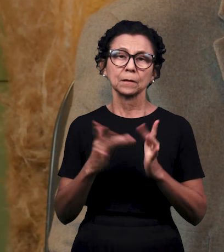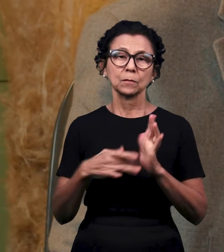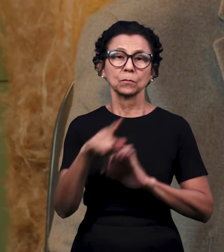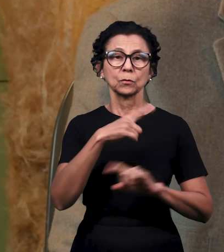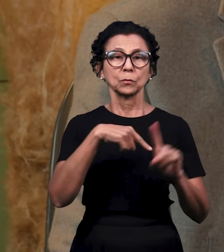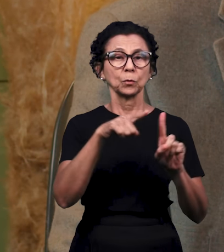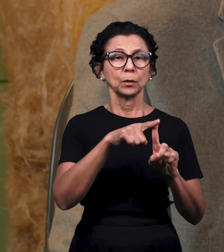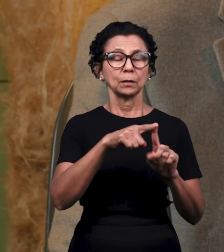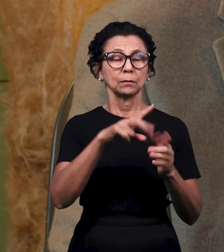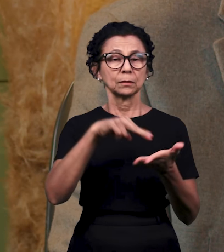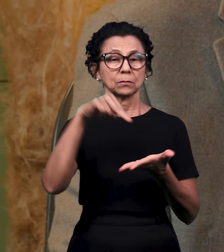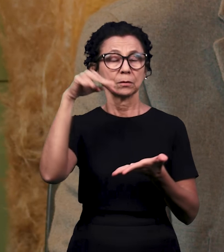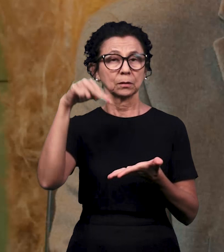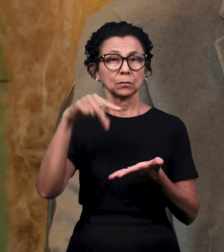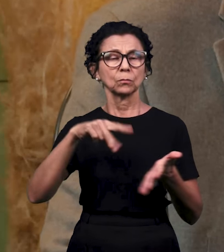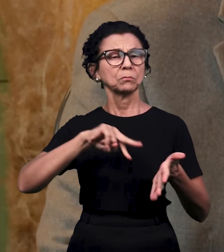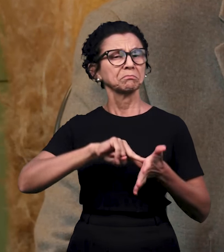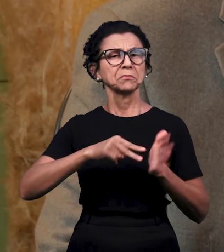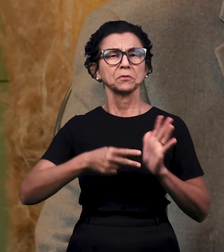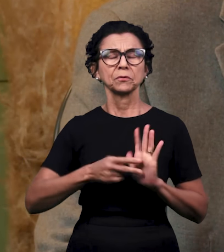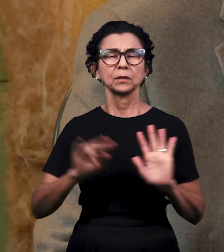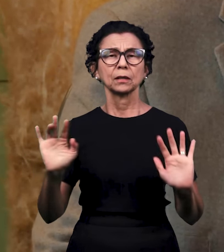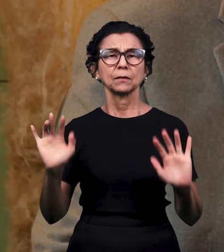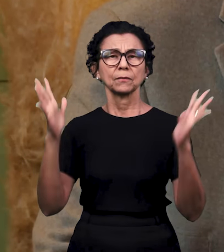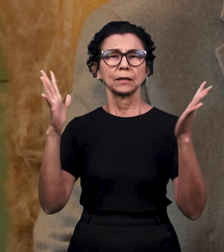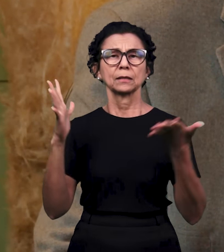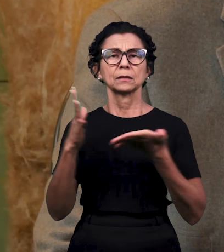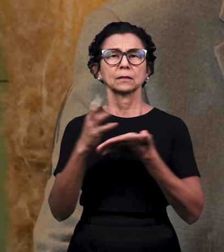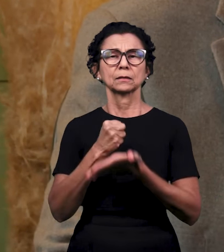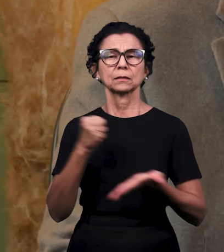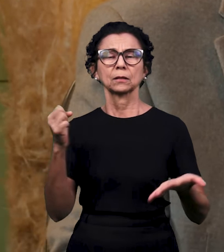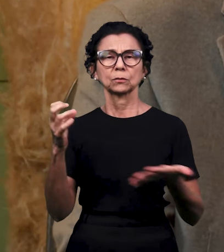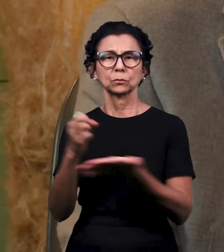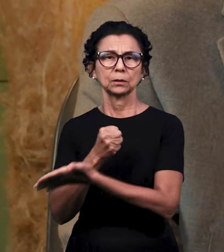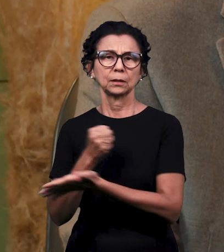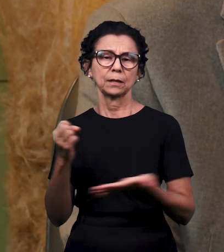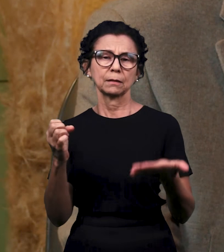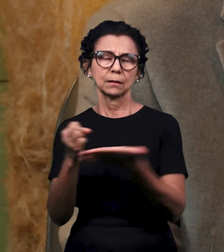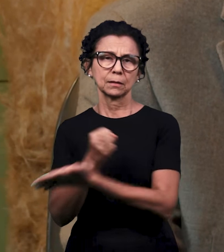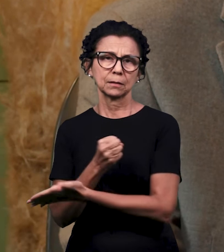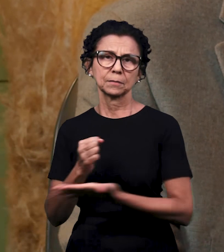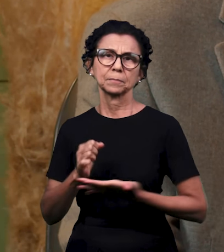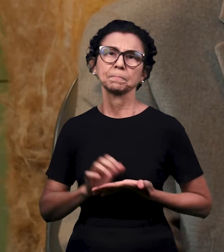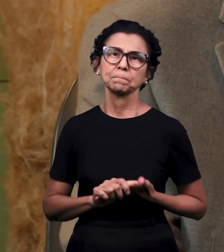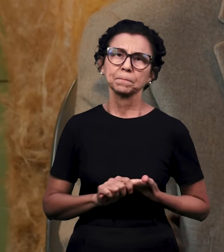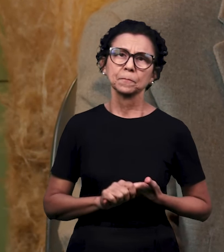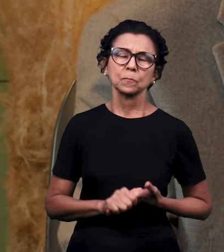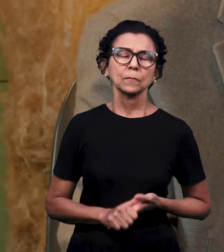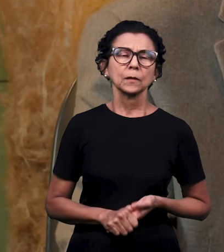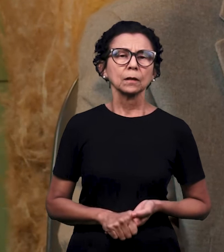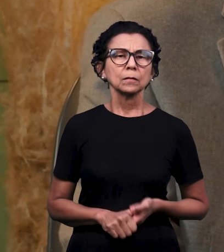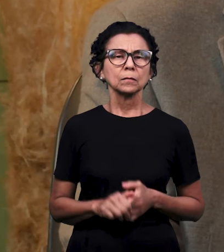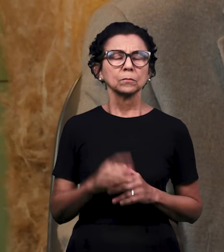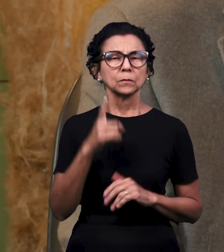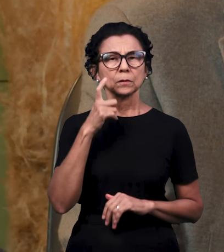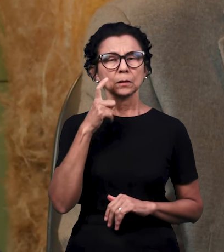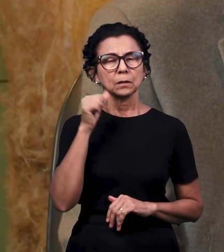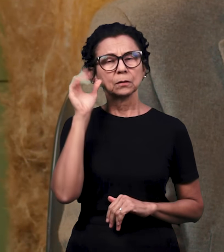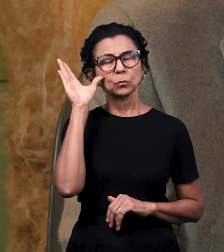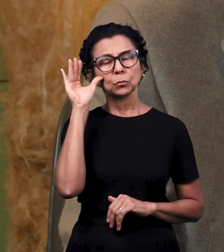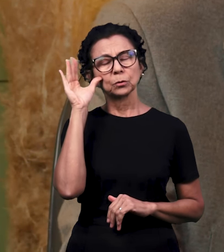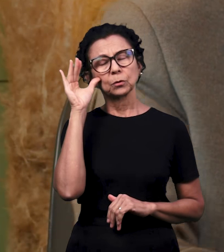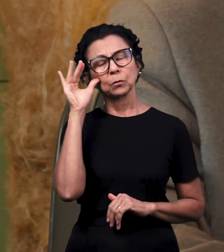Então, o simbolismo da festa das primícias aqui, ele é muito interessante, porque ele